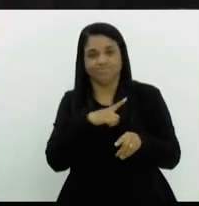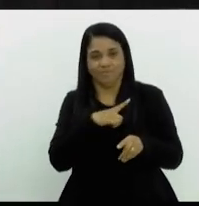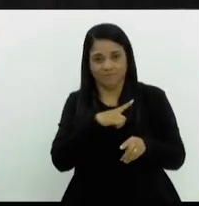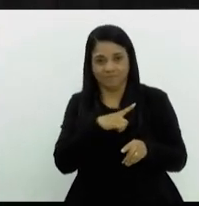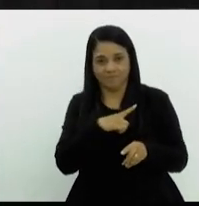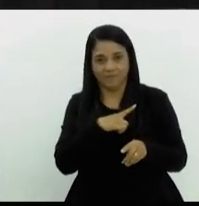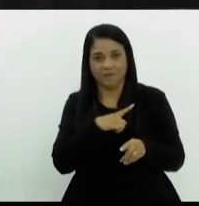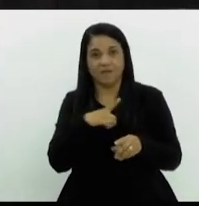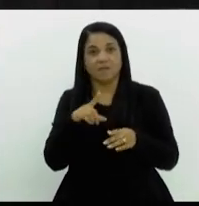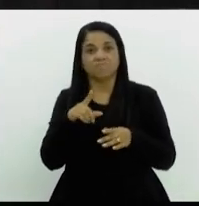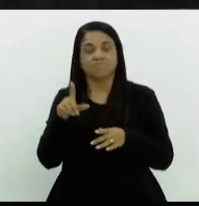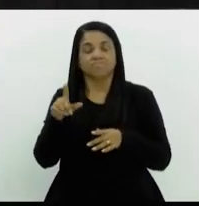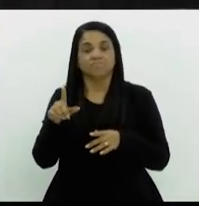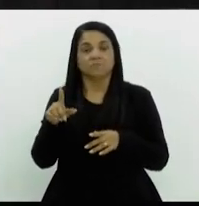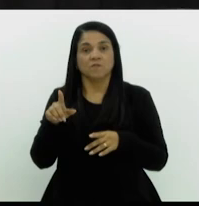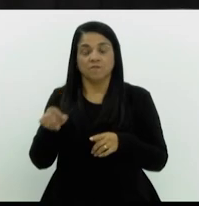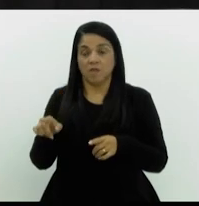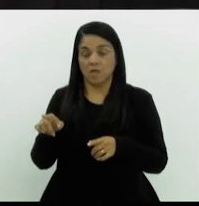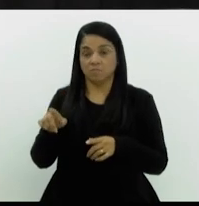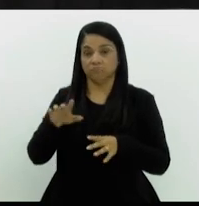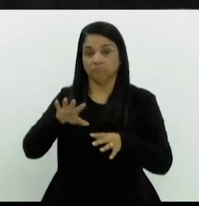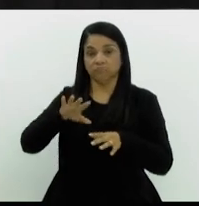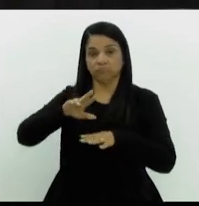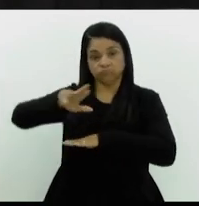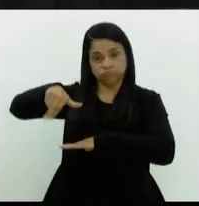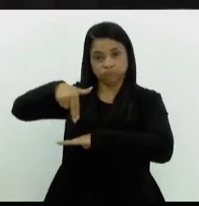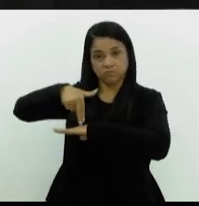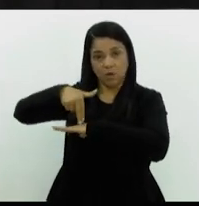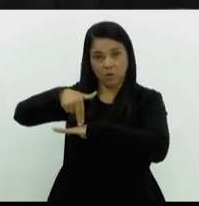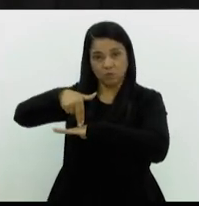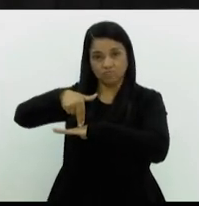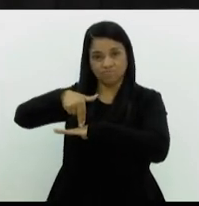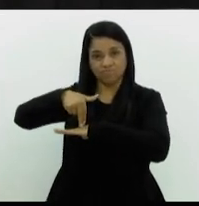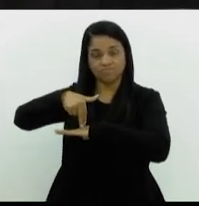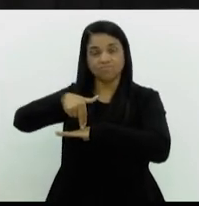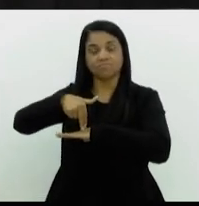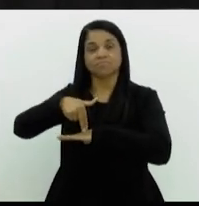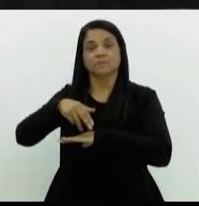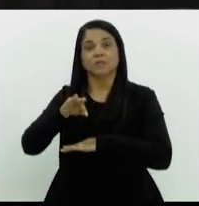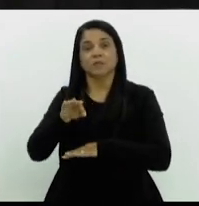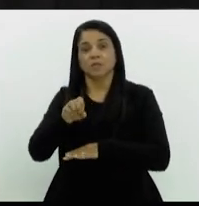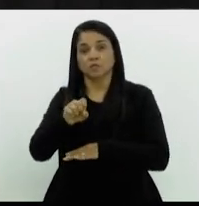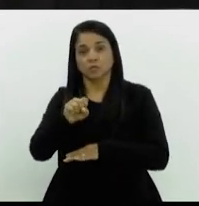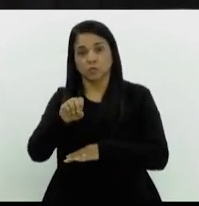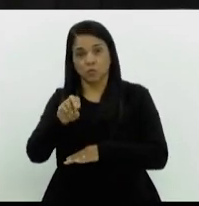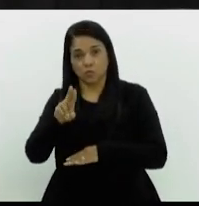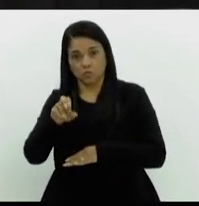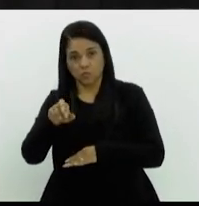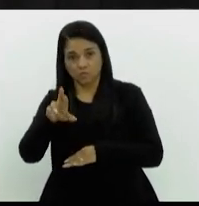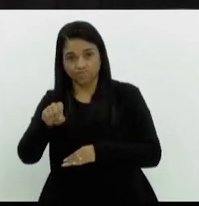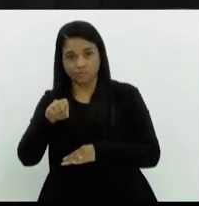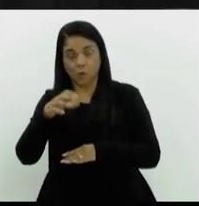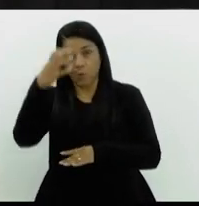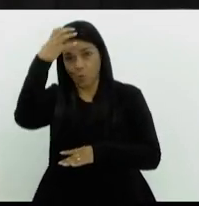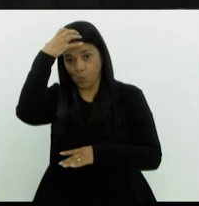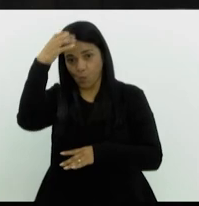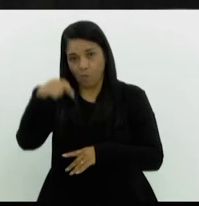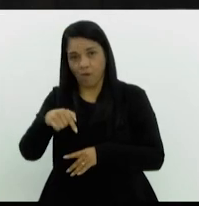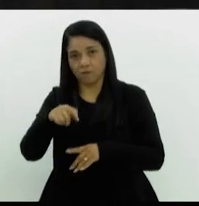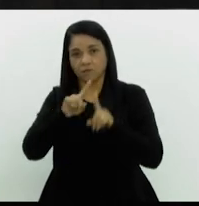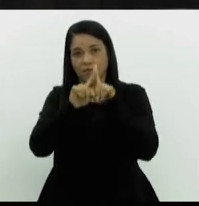os tecnocratas do Tesouro Nacional sempre a dizer que o culpado é